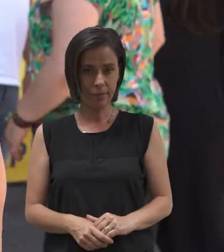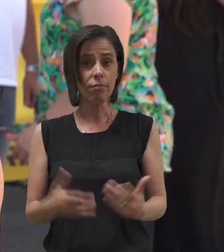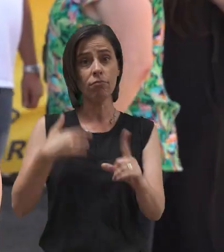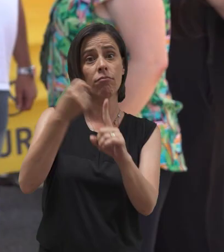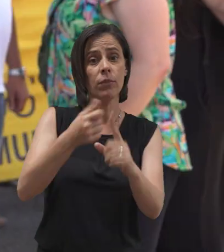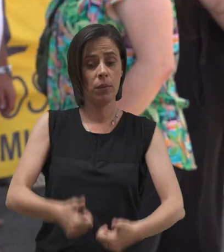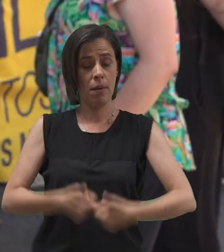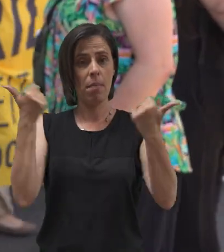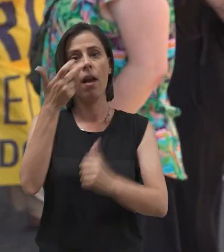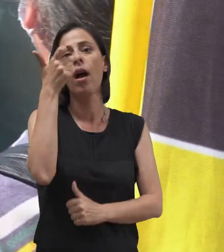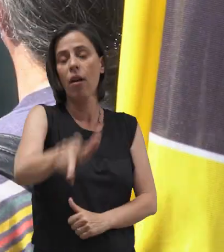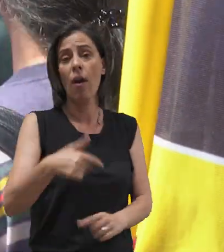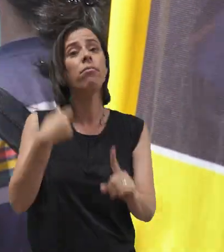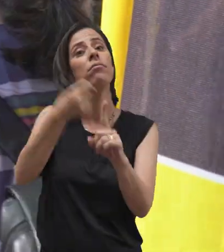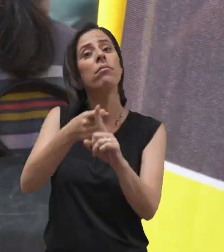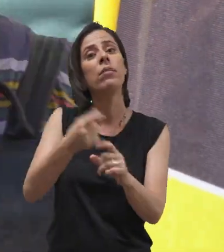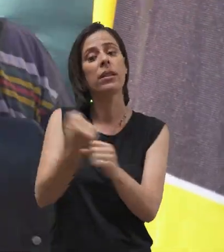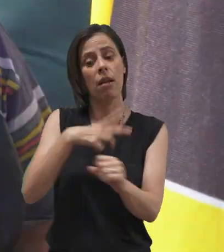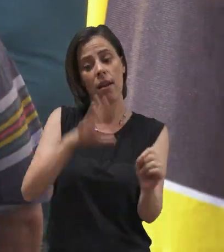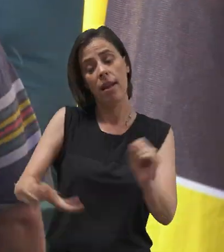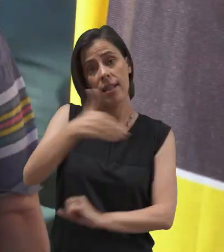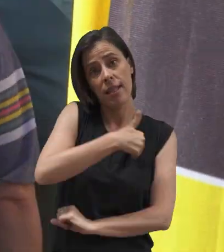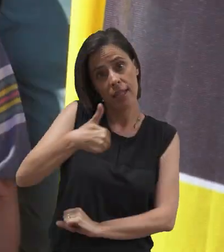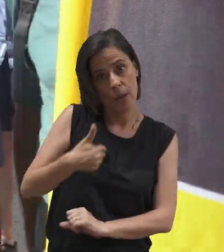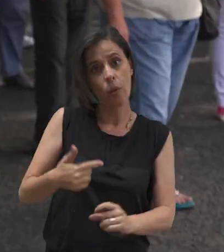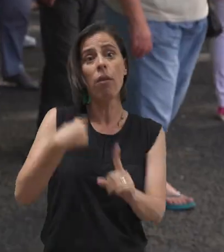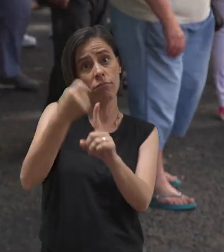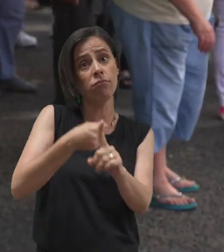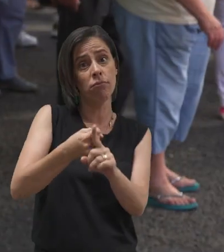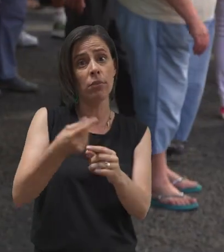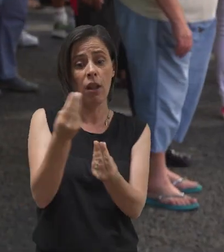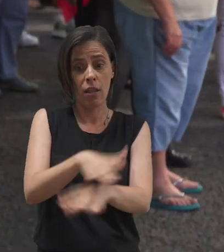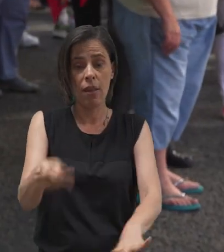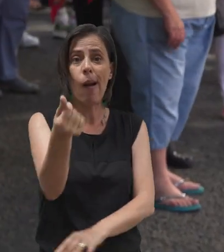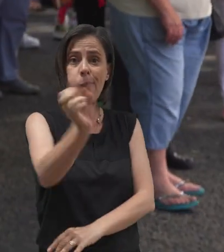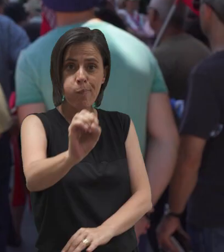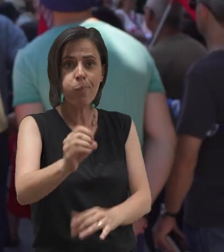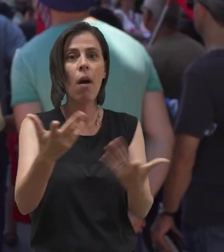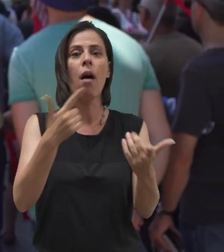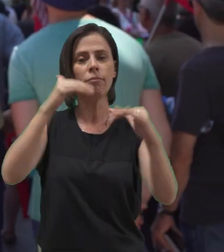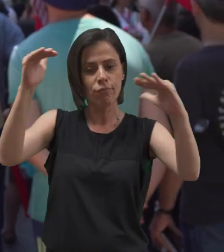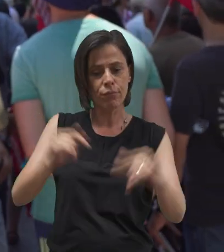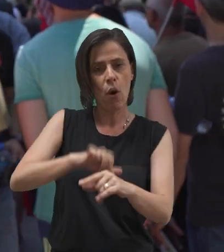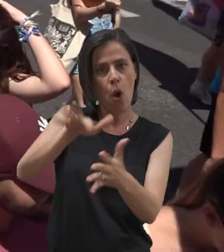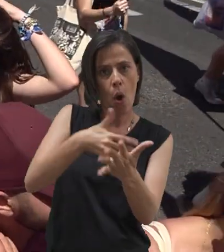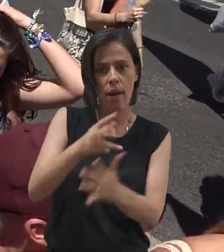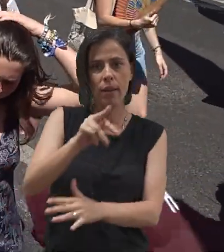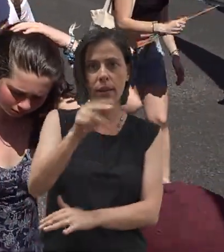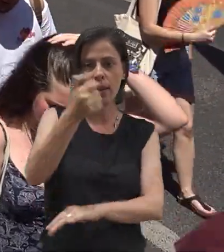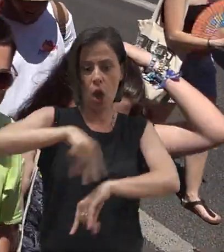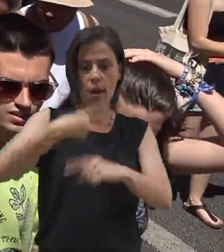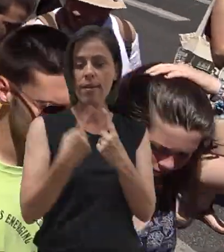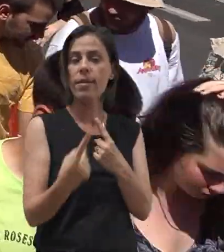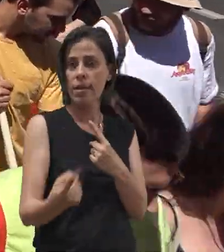Eu luto por melhores reformas. Eu luto pelo Serviço Nacional de Saúde. Eu luto por creches gratuitas. Pela redução do horário às 35